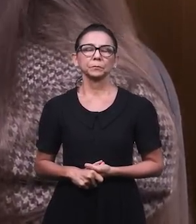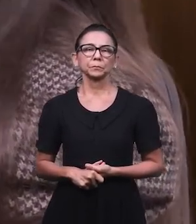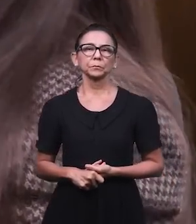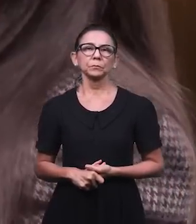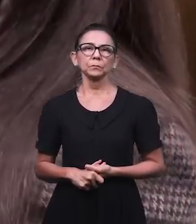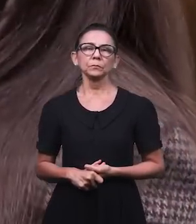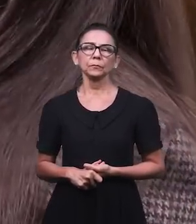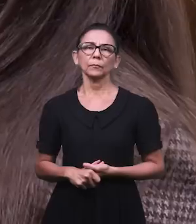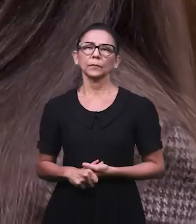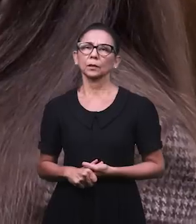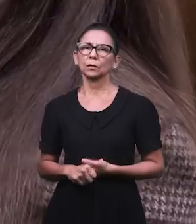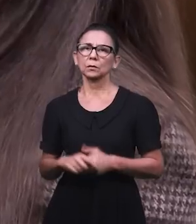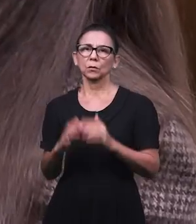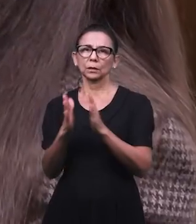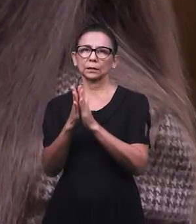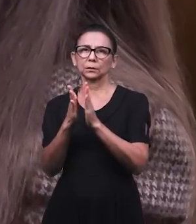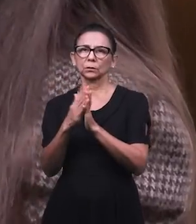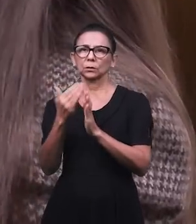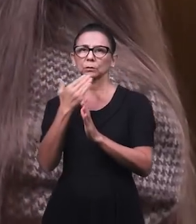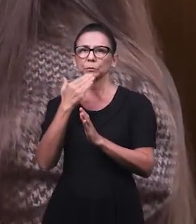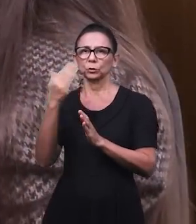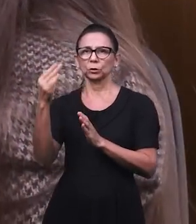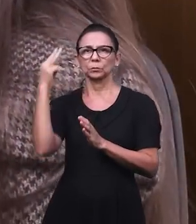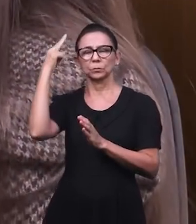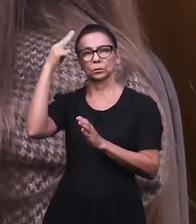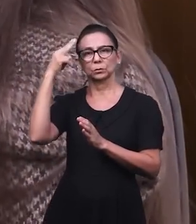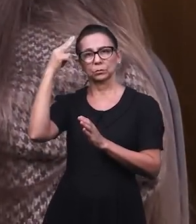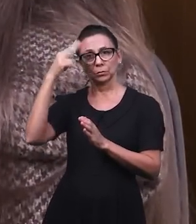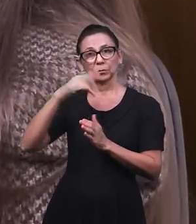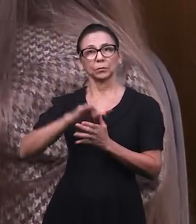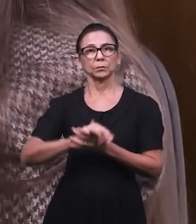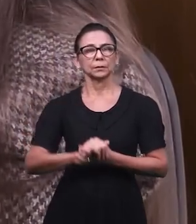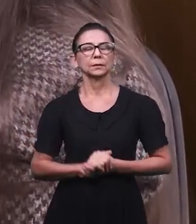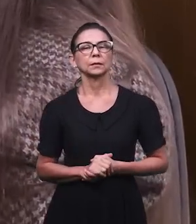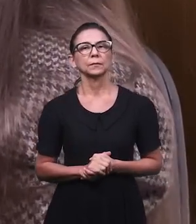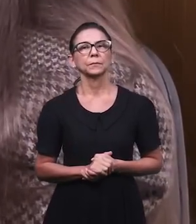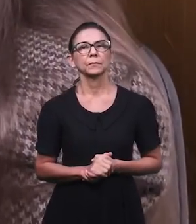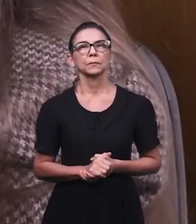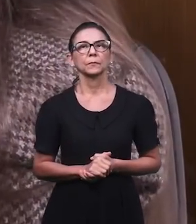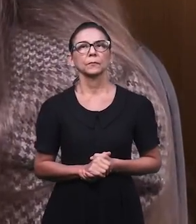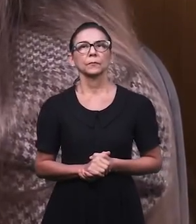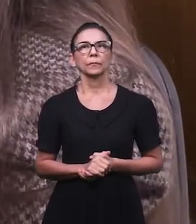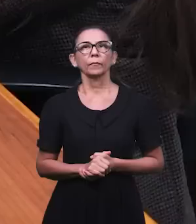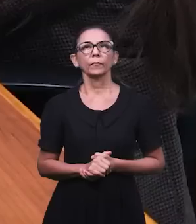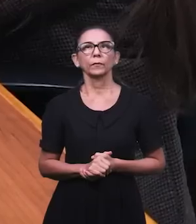Os nossos pedidos, nossos desejos, nossos sonhos, eu sempre falei isso, que